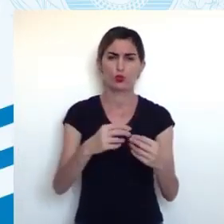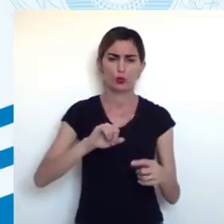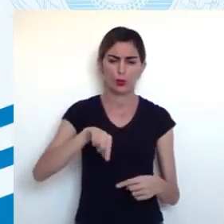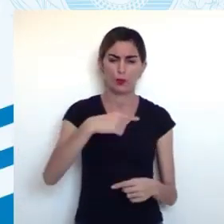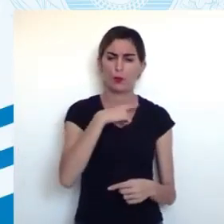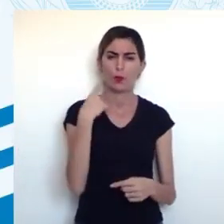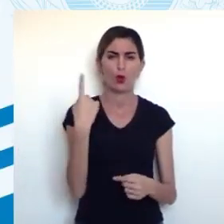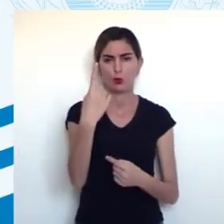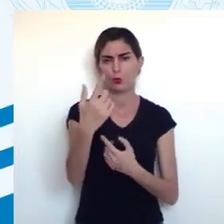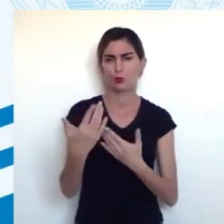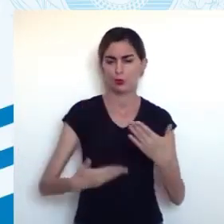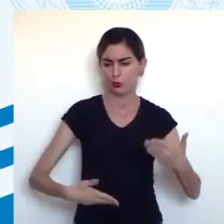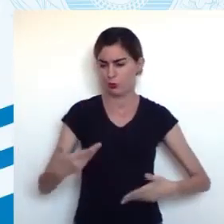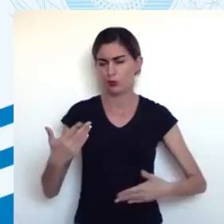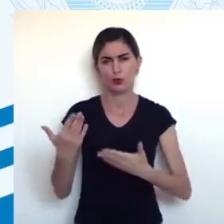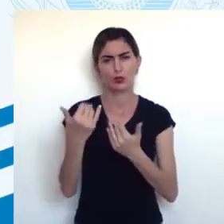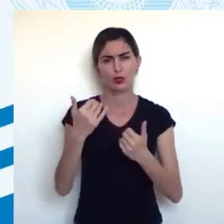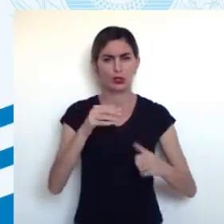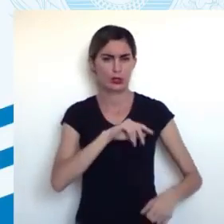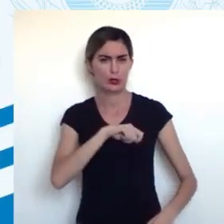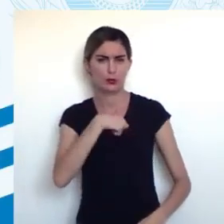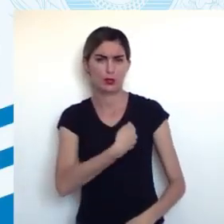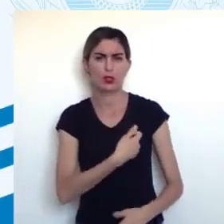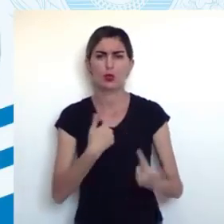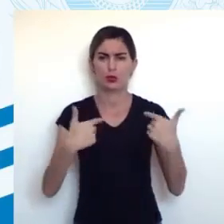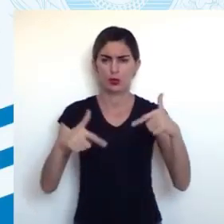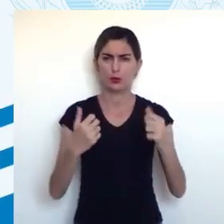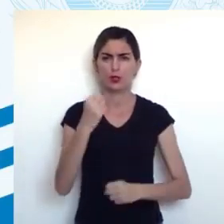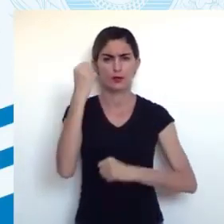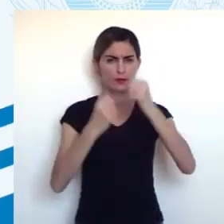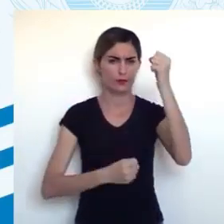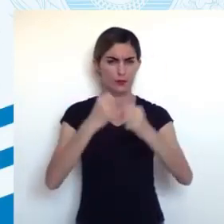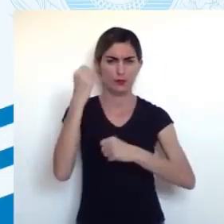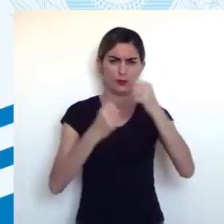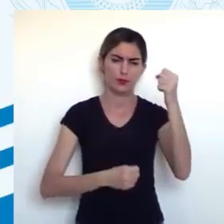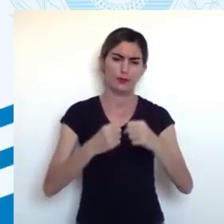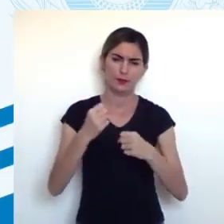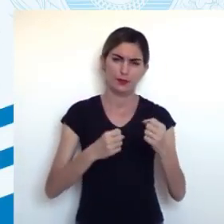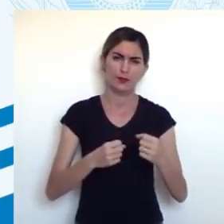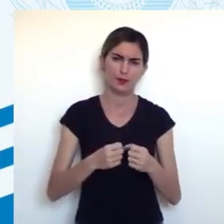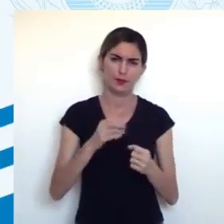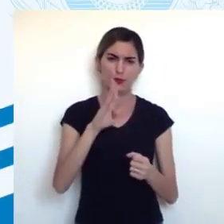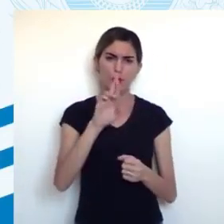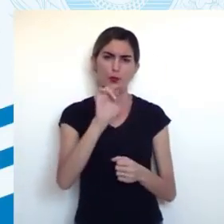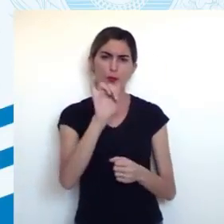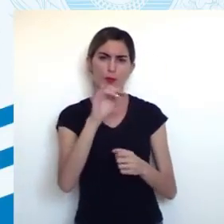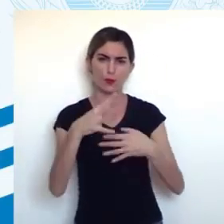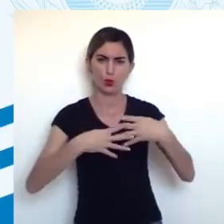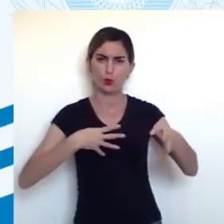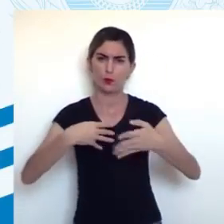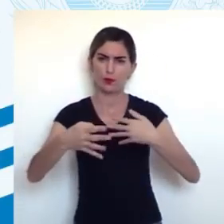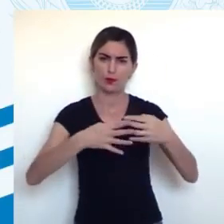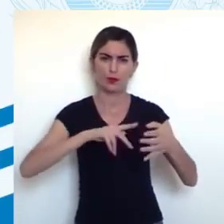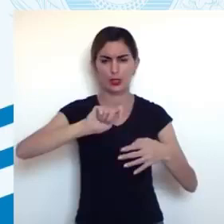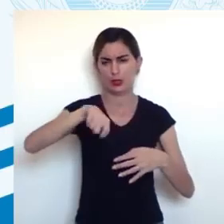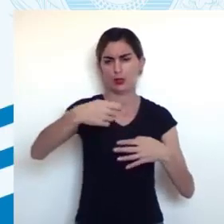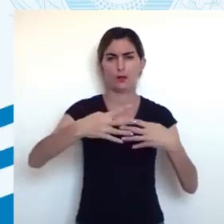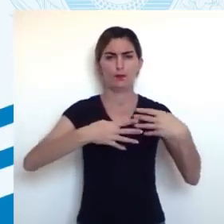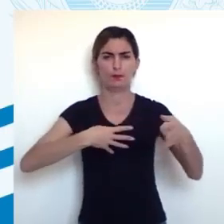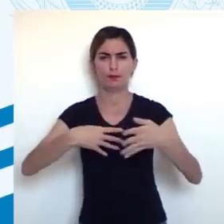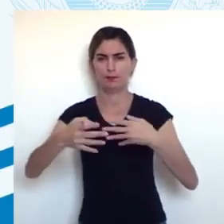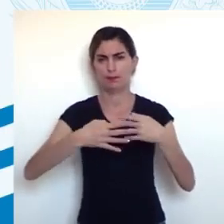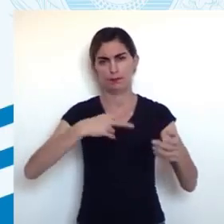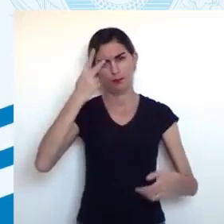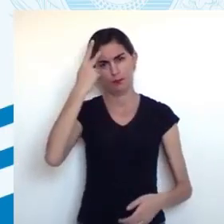a morte de um anarquista espanhol que trabalhava em uma fábrica, né, no Brás, em São Paulo,